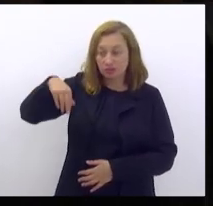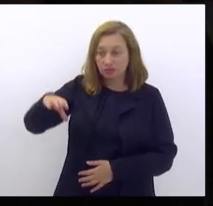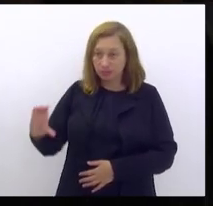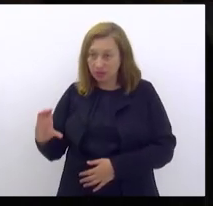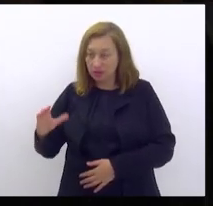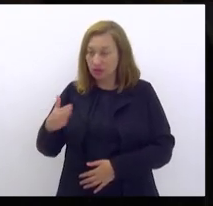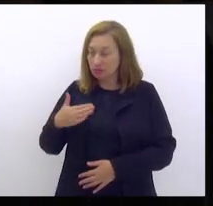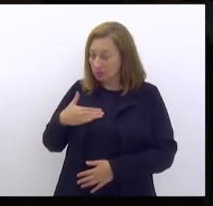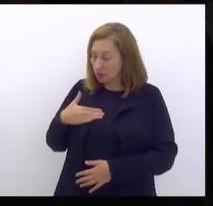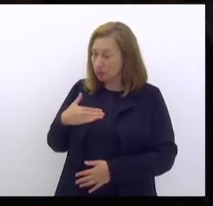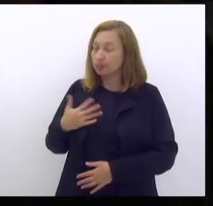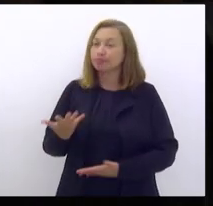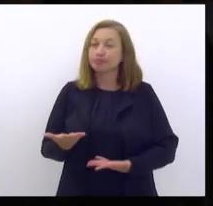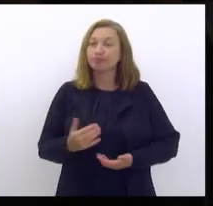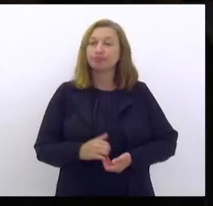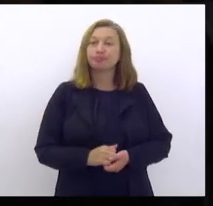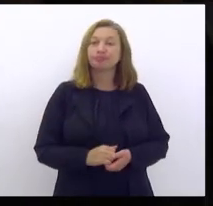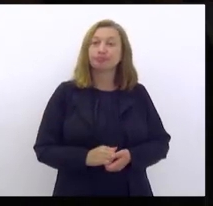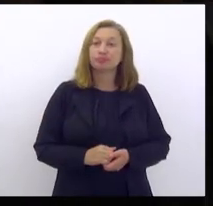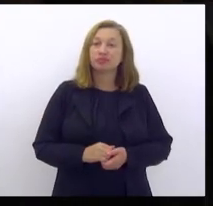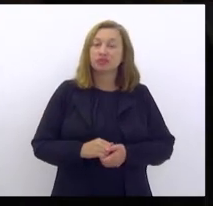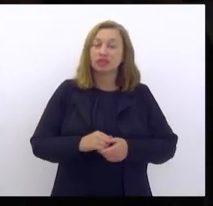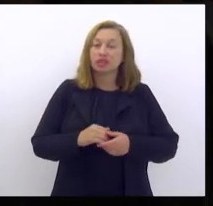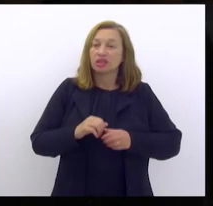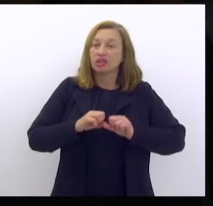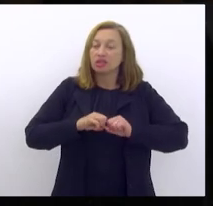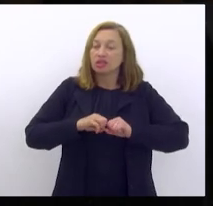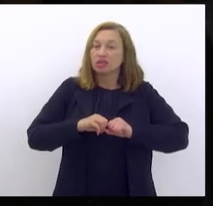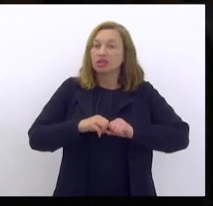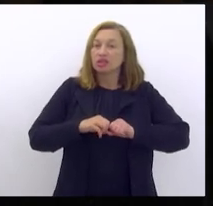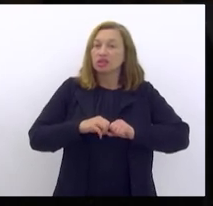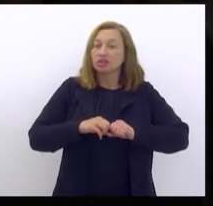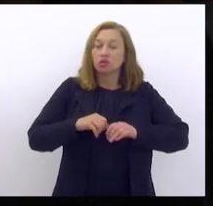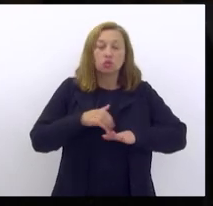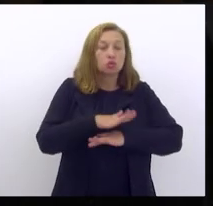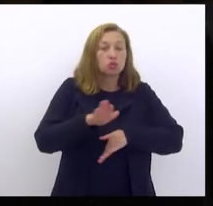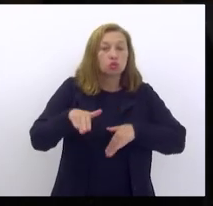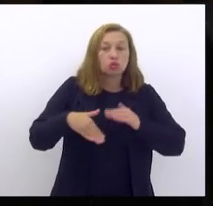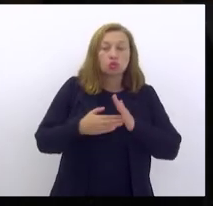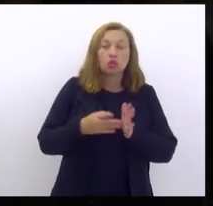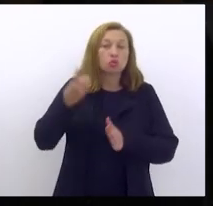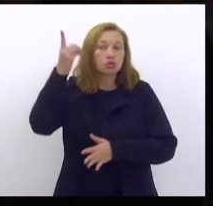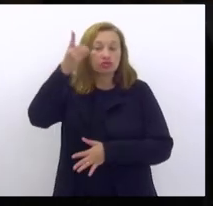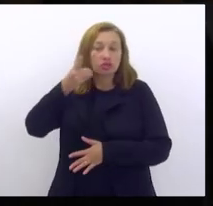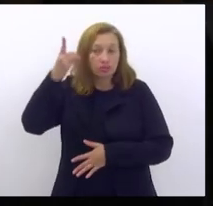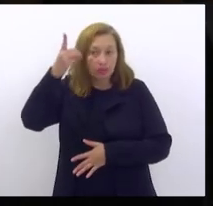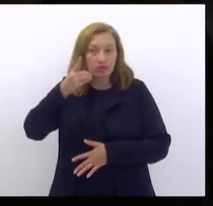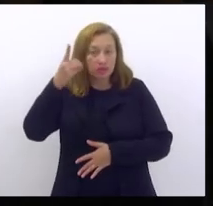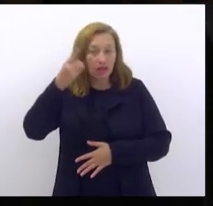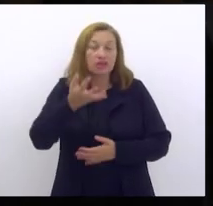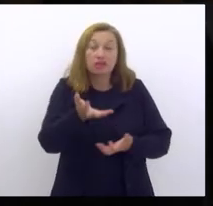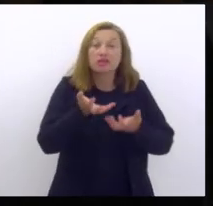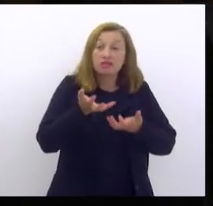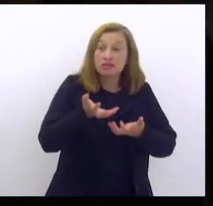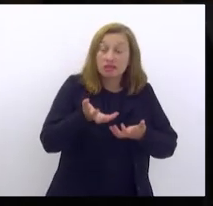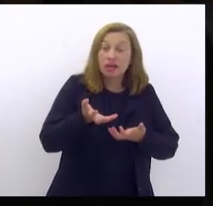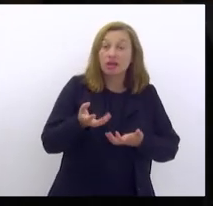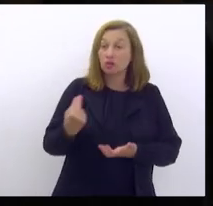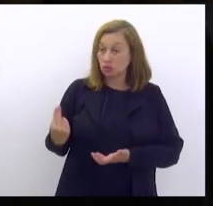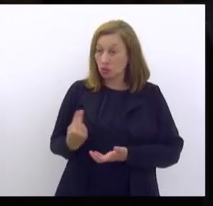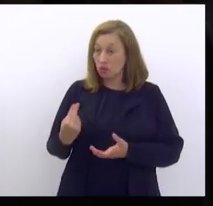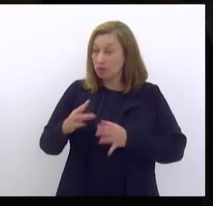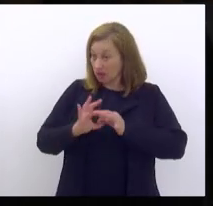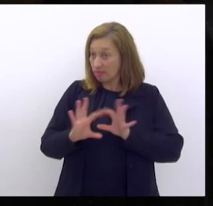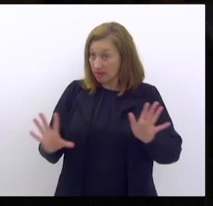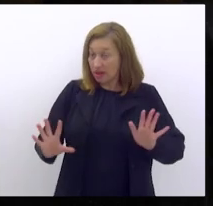minha pessoa, estendida a autoria para todos aqueles que aqui se manifestaram e desejaram,